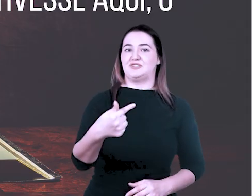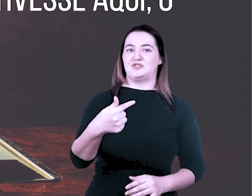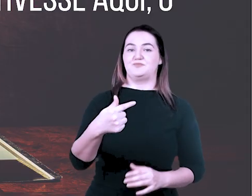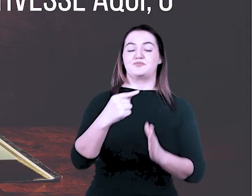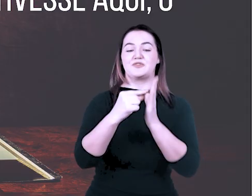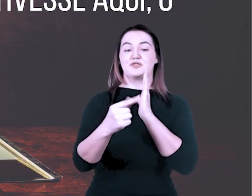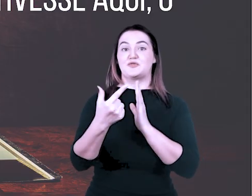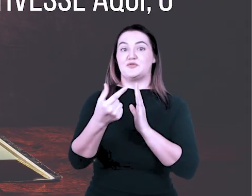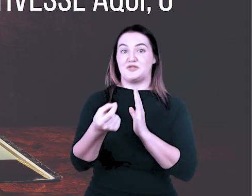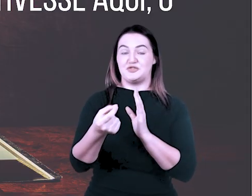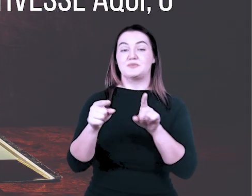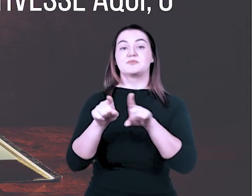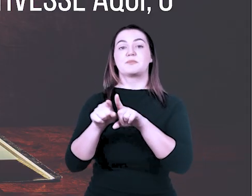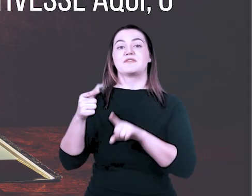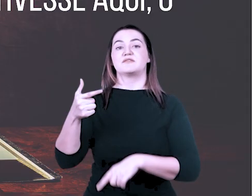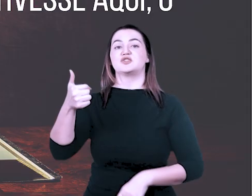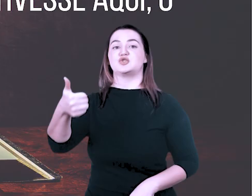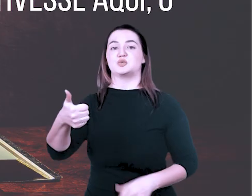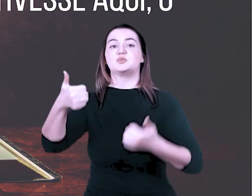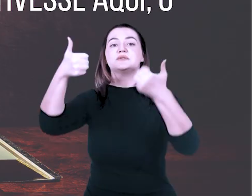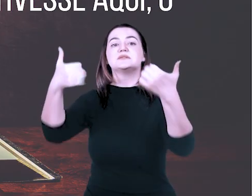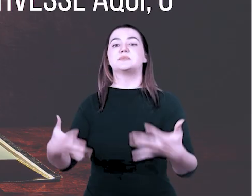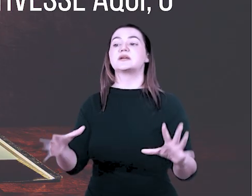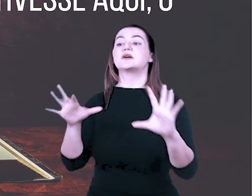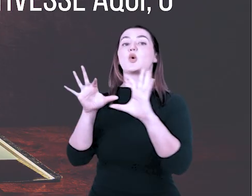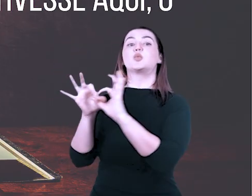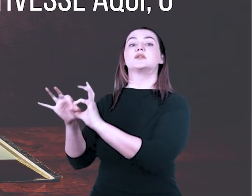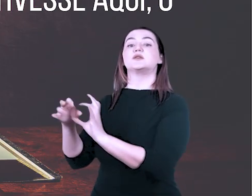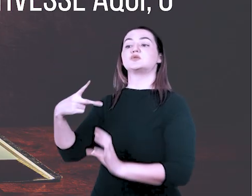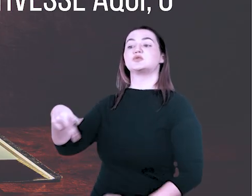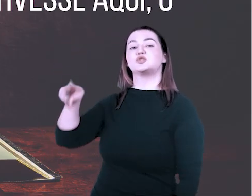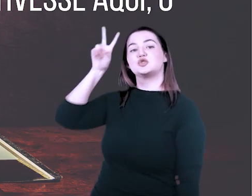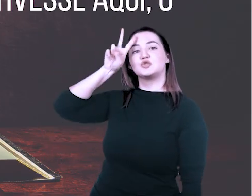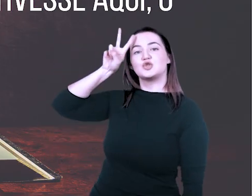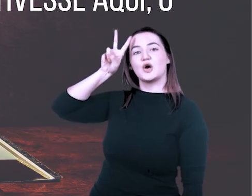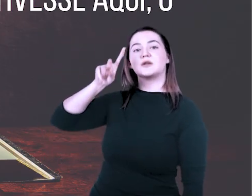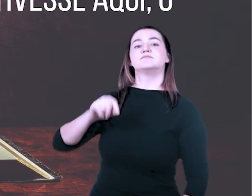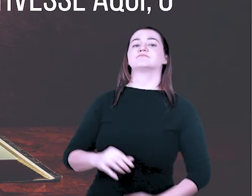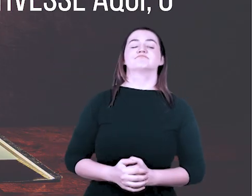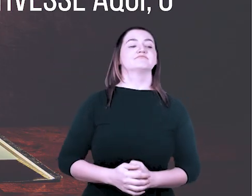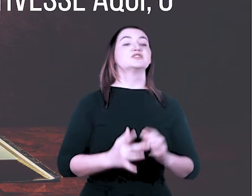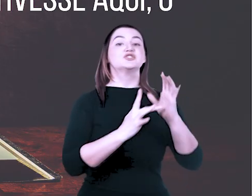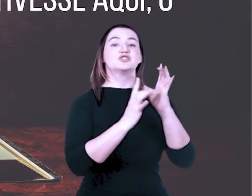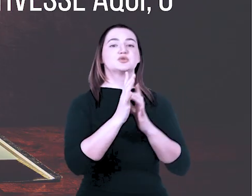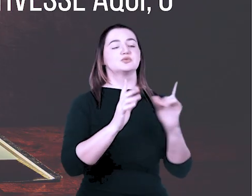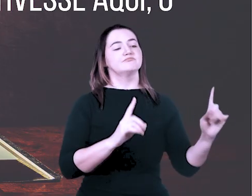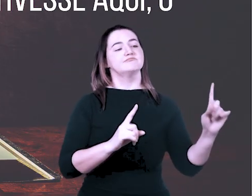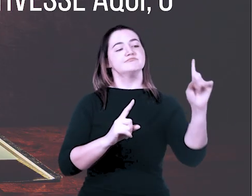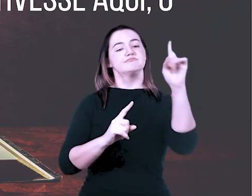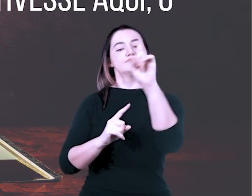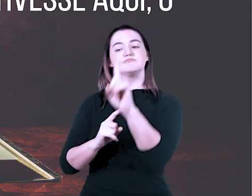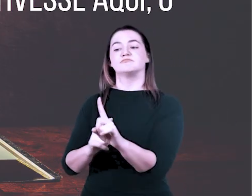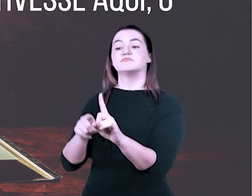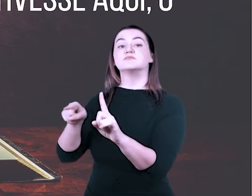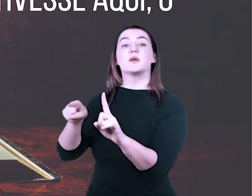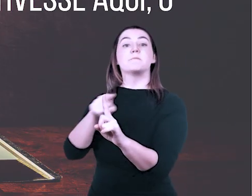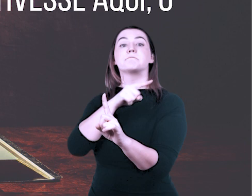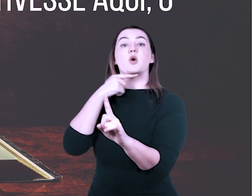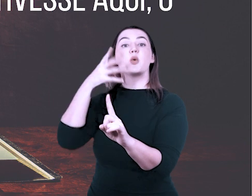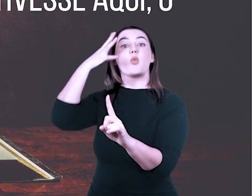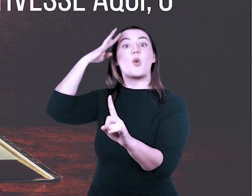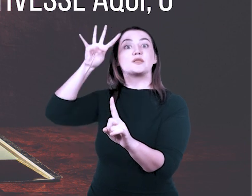e 21, nesse contexto da história de Lázaro, quando Jesus chegou e encontrou Lázaro já sepultado havia 4